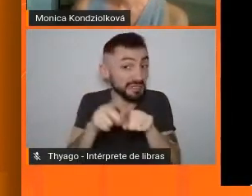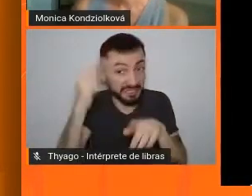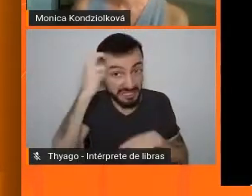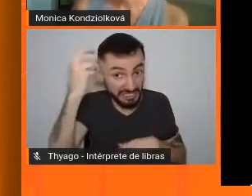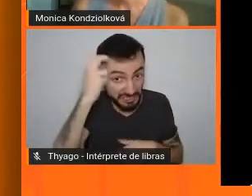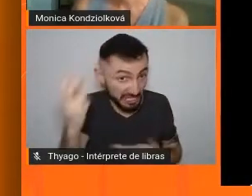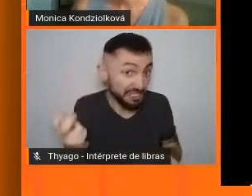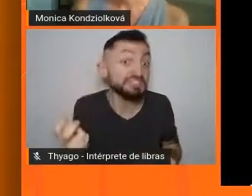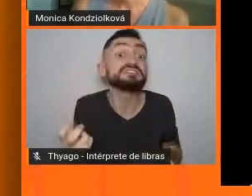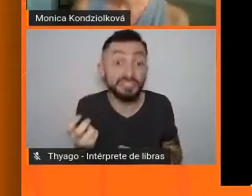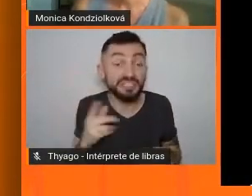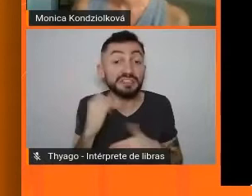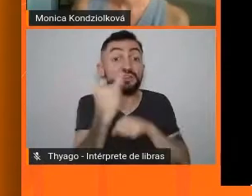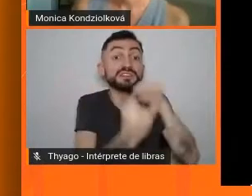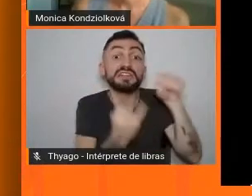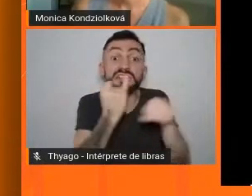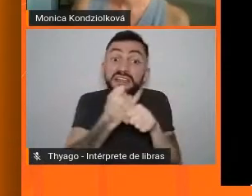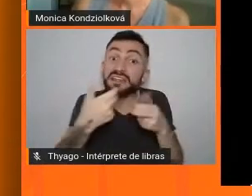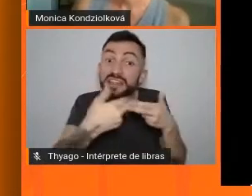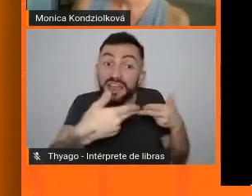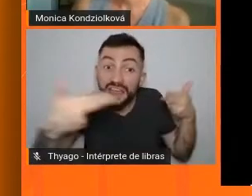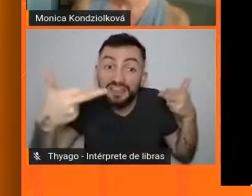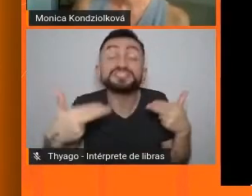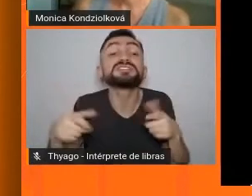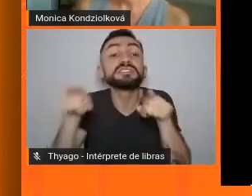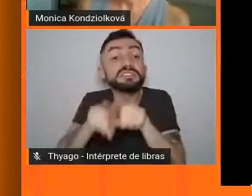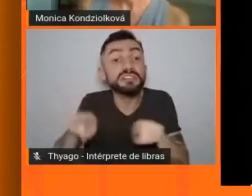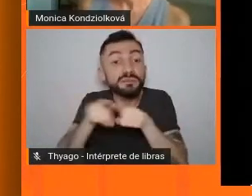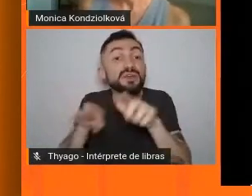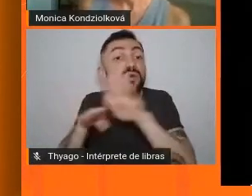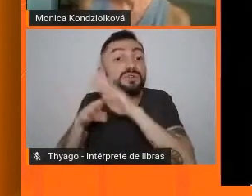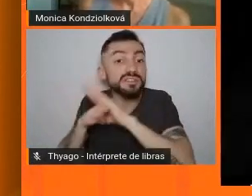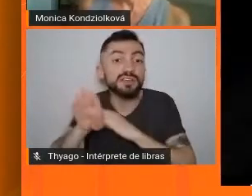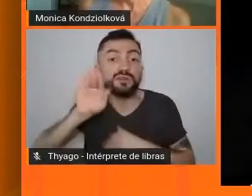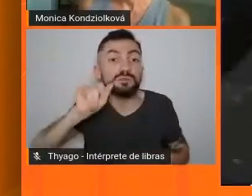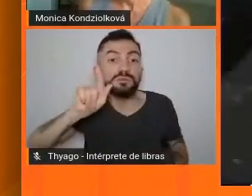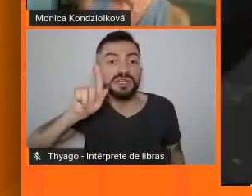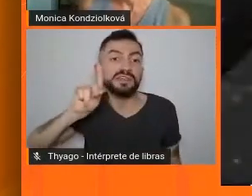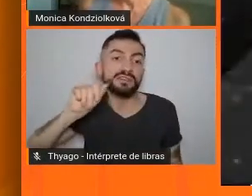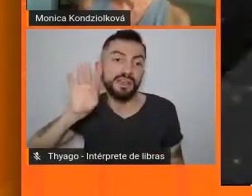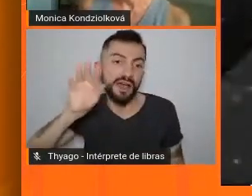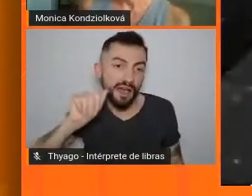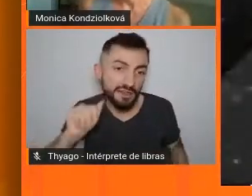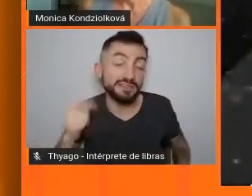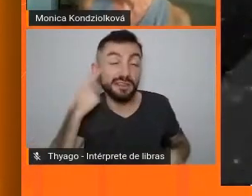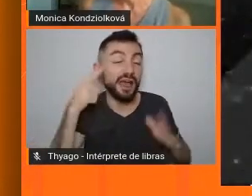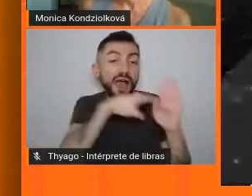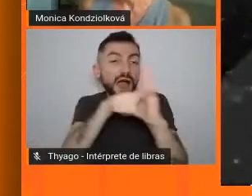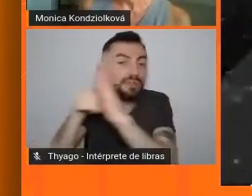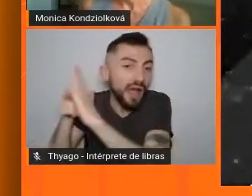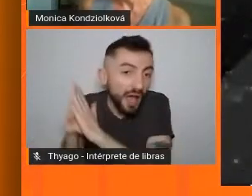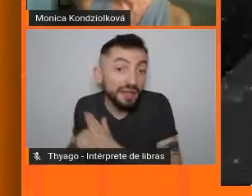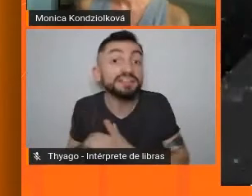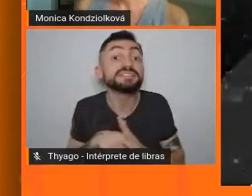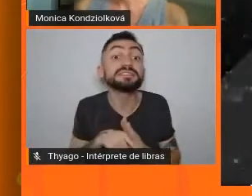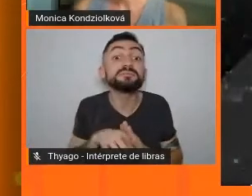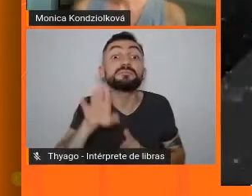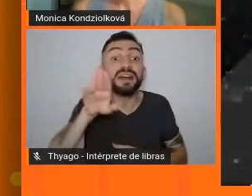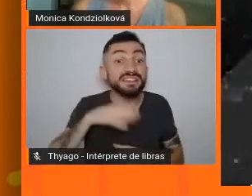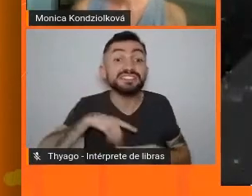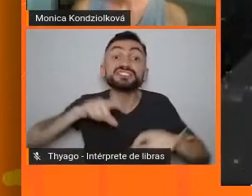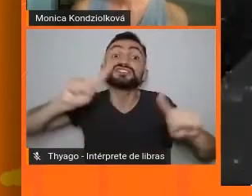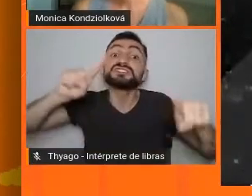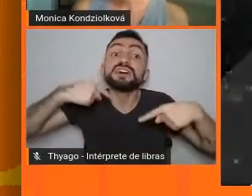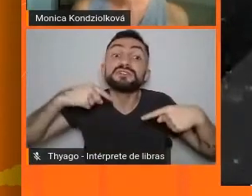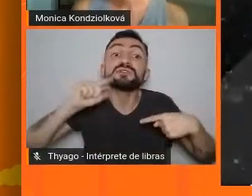conceitos de internet das coisas, conceitos de big data, fazendo análises. E aí vem um grande desafio, porque isso